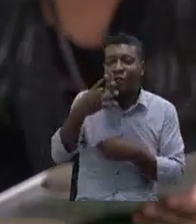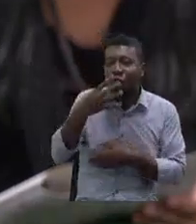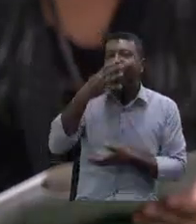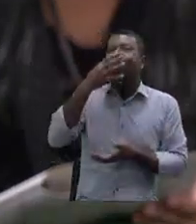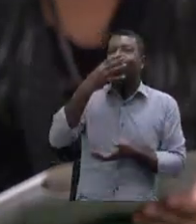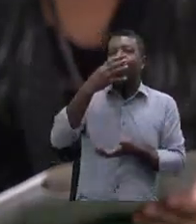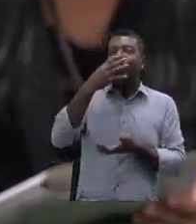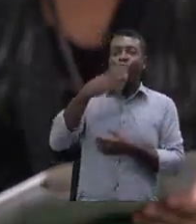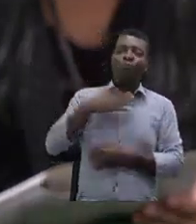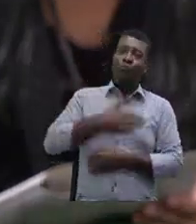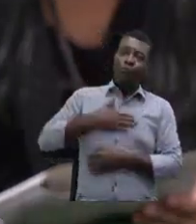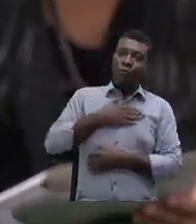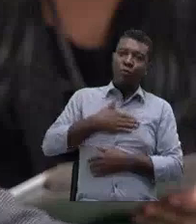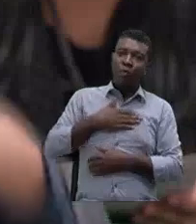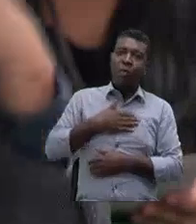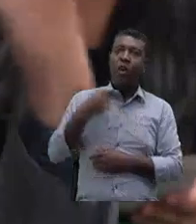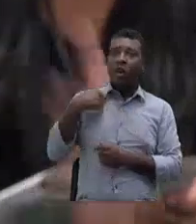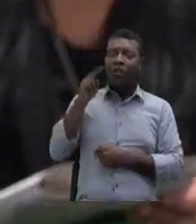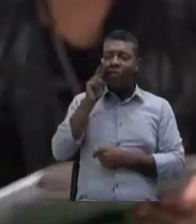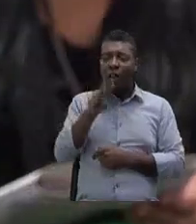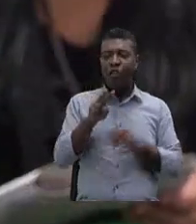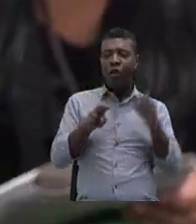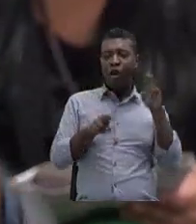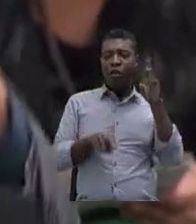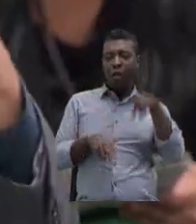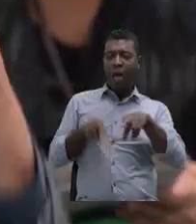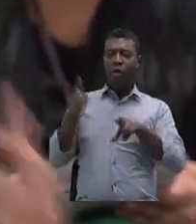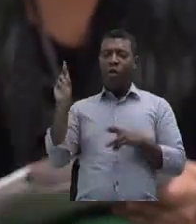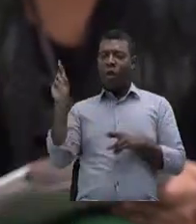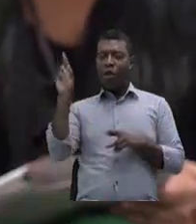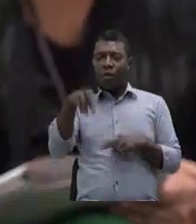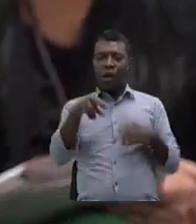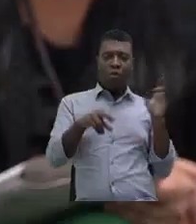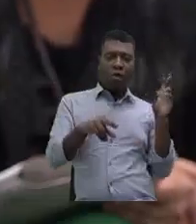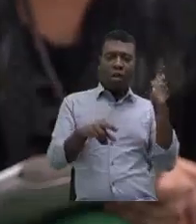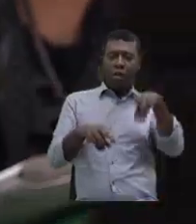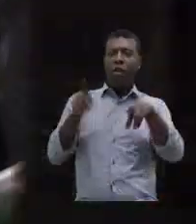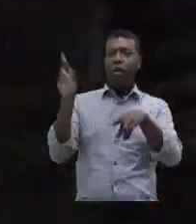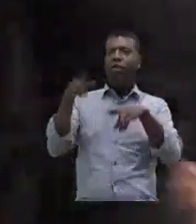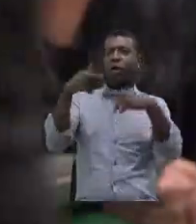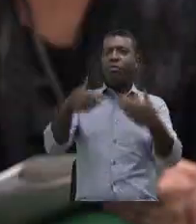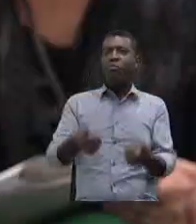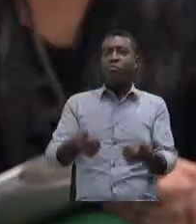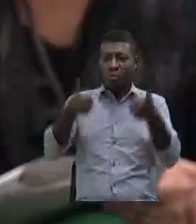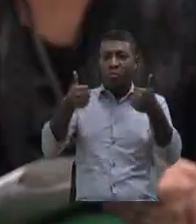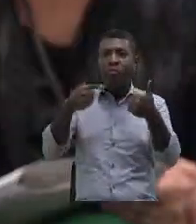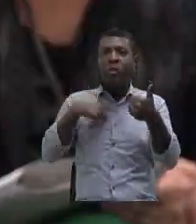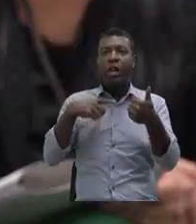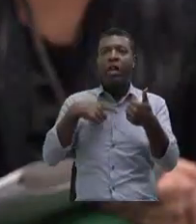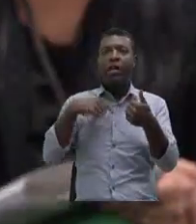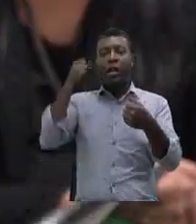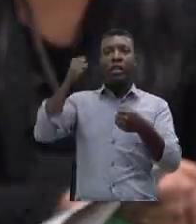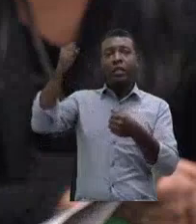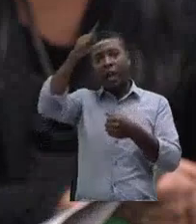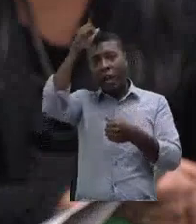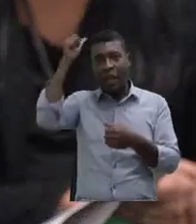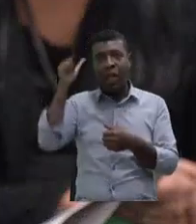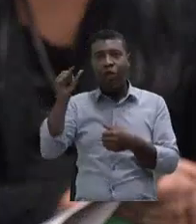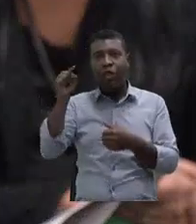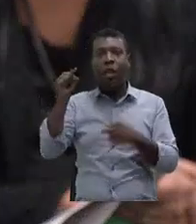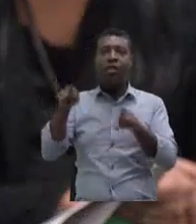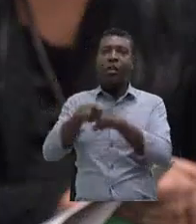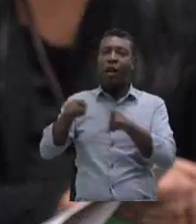visto resultados atrás de resultados cada vez melhores. Santa Luzia também foi